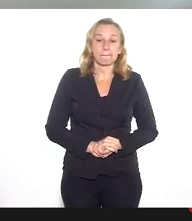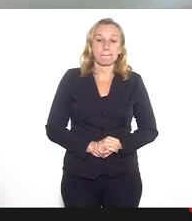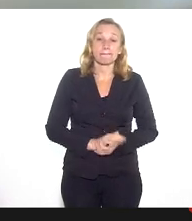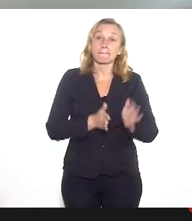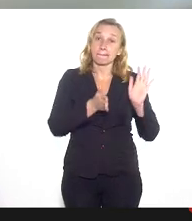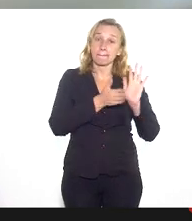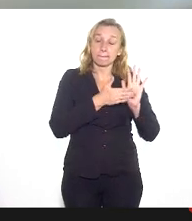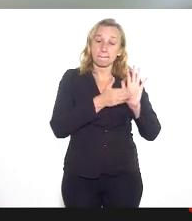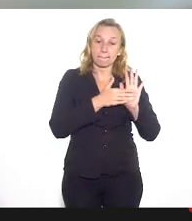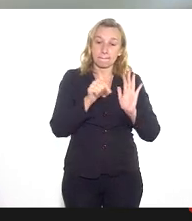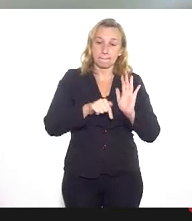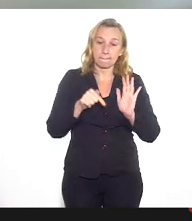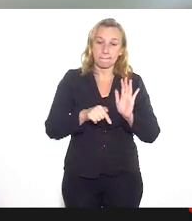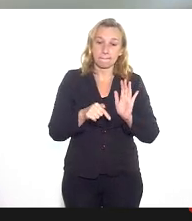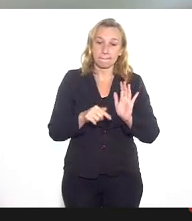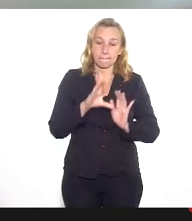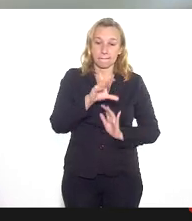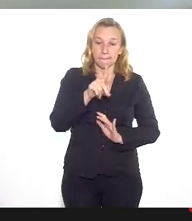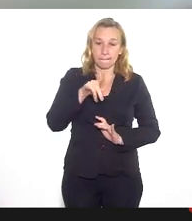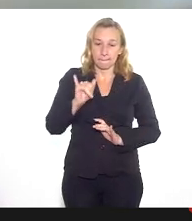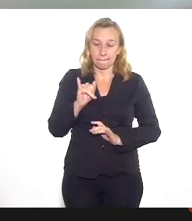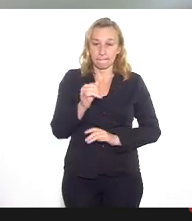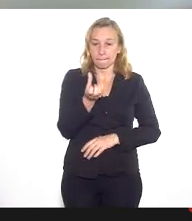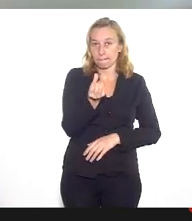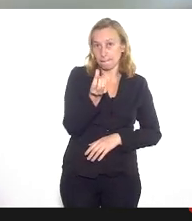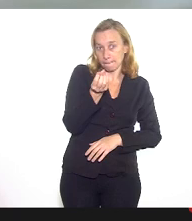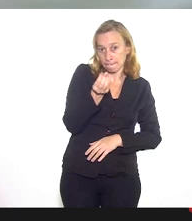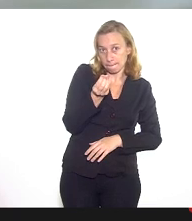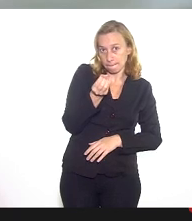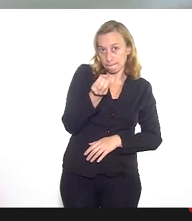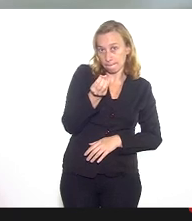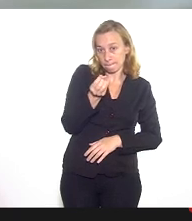propondo prorrogar a CPI por 60 dias,